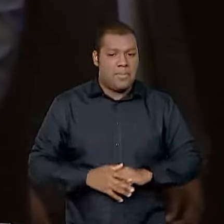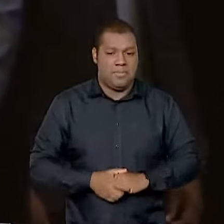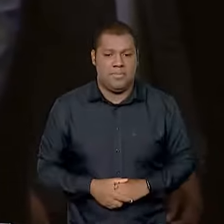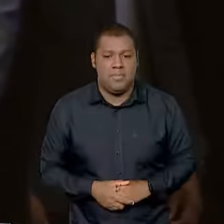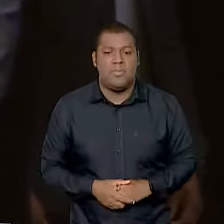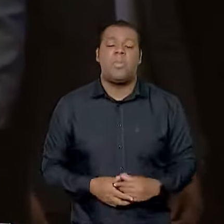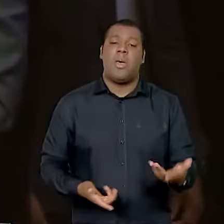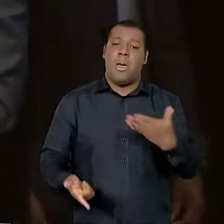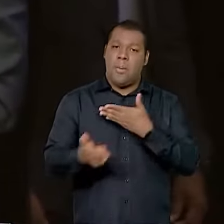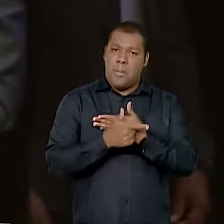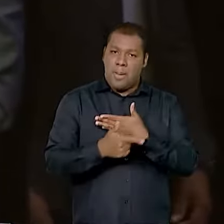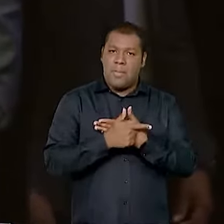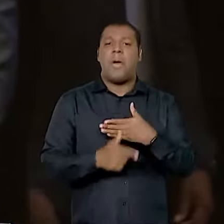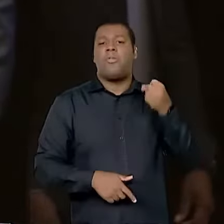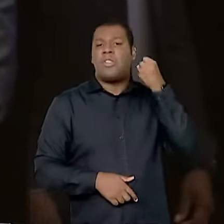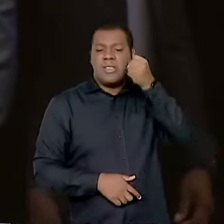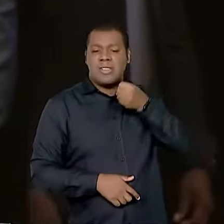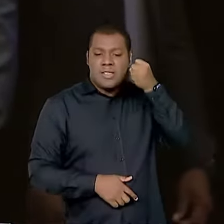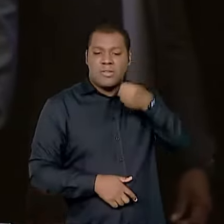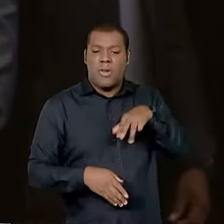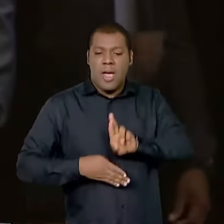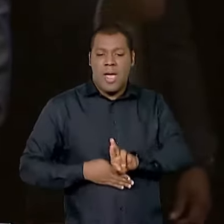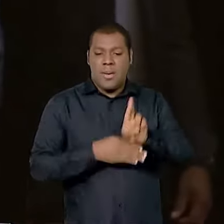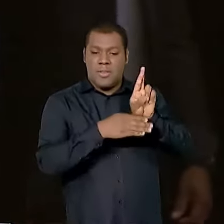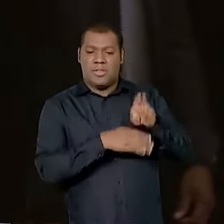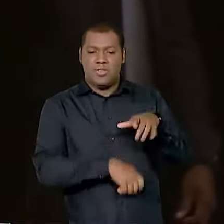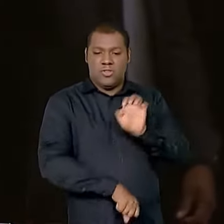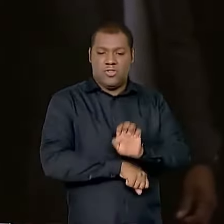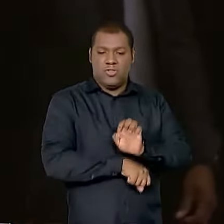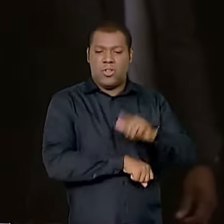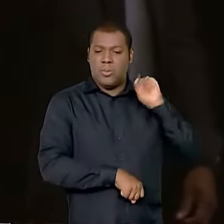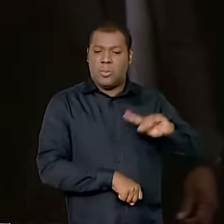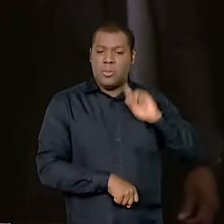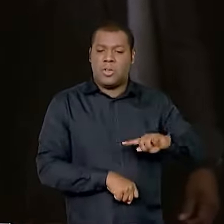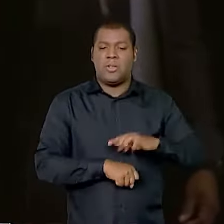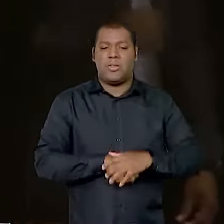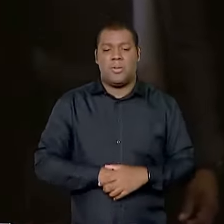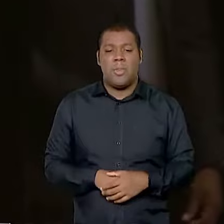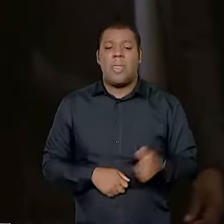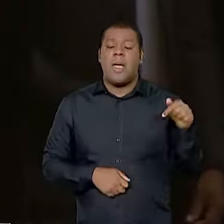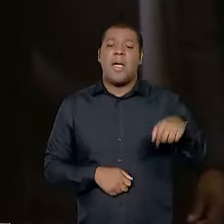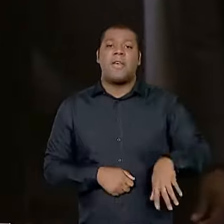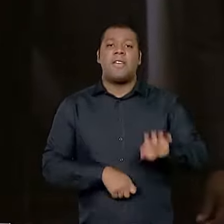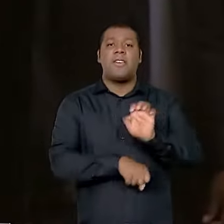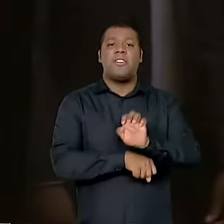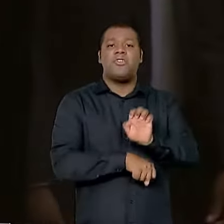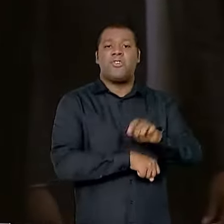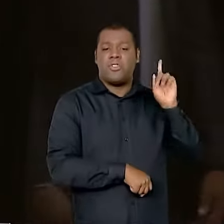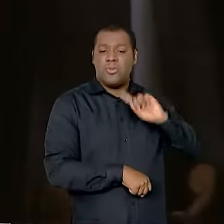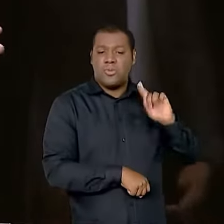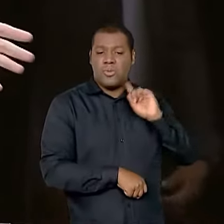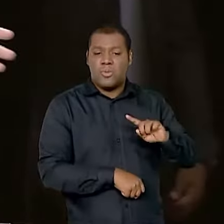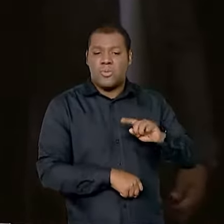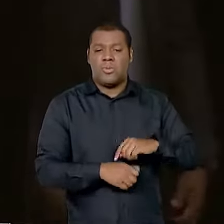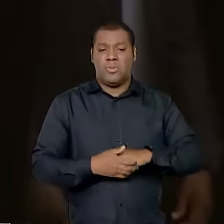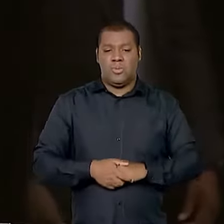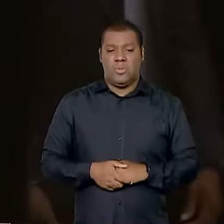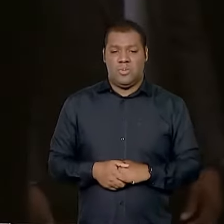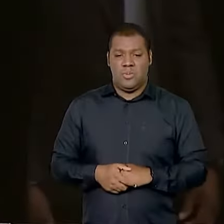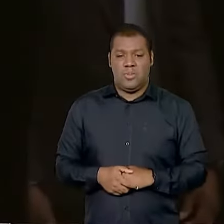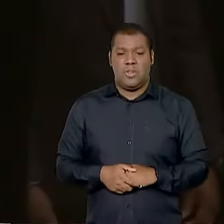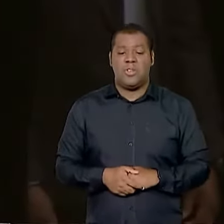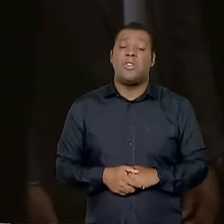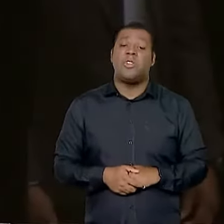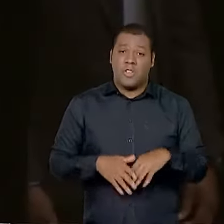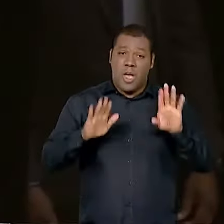dimensão de senador da República como representante de Minas Gerais, e nesse universo de Minas Gerais em que a gente transmuda um pouco as questões nacionais para os nossos